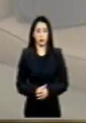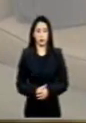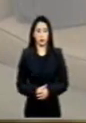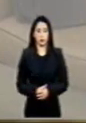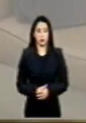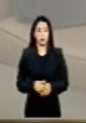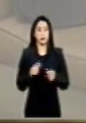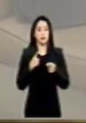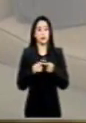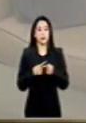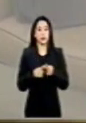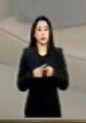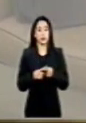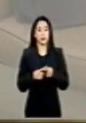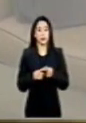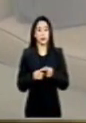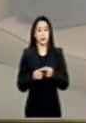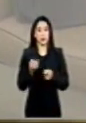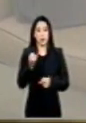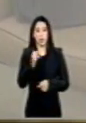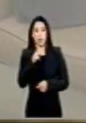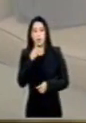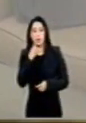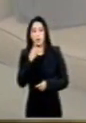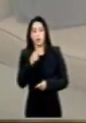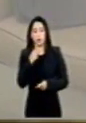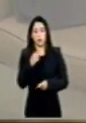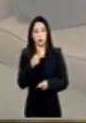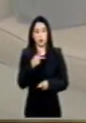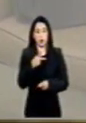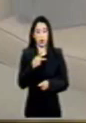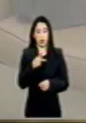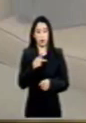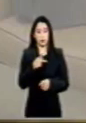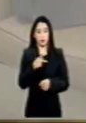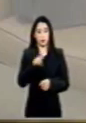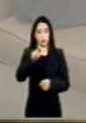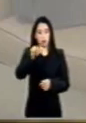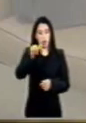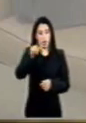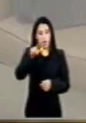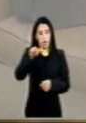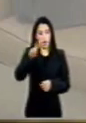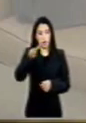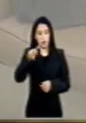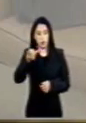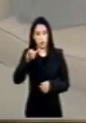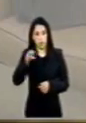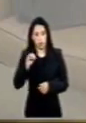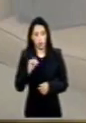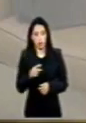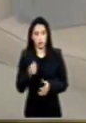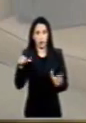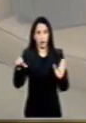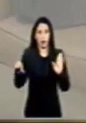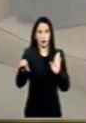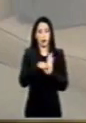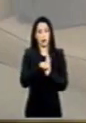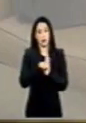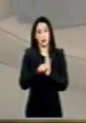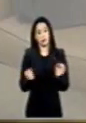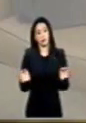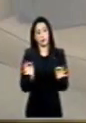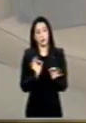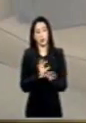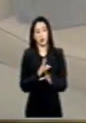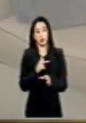Porque se falar em Lava Jato hoje em dia, é crime. E aí eu finalizo lembrando